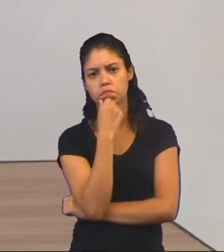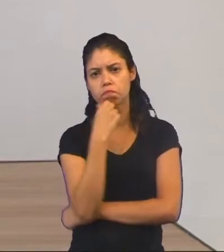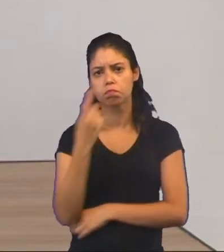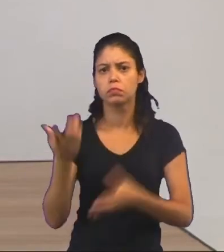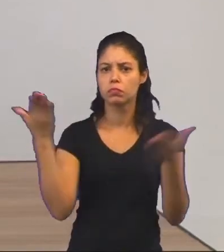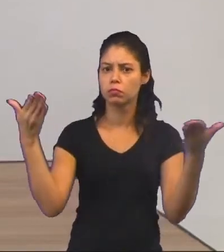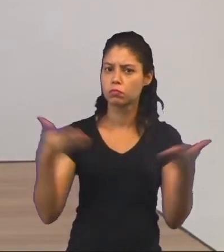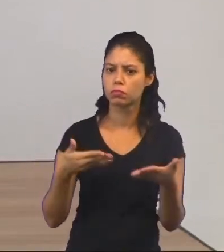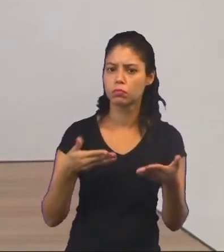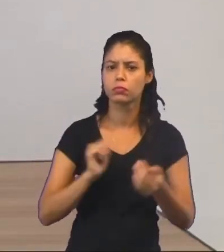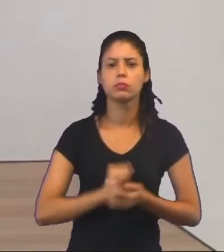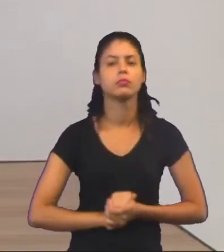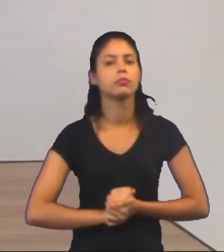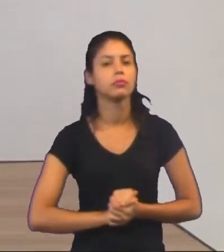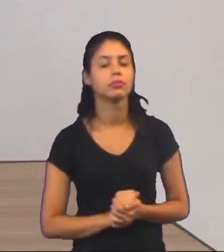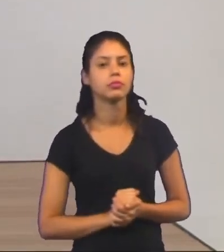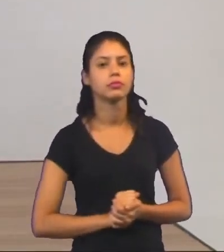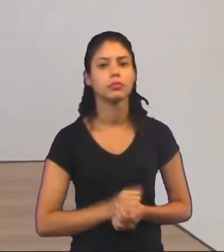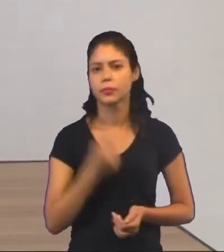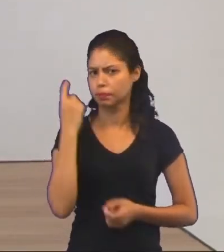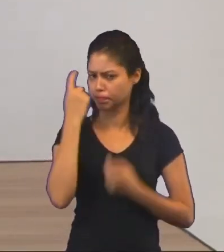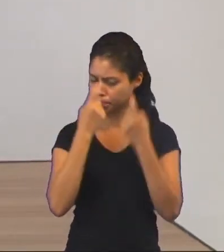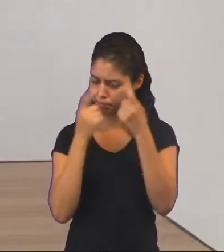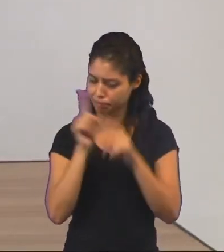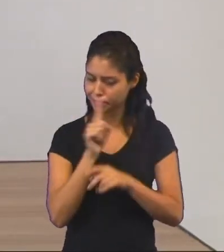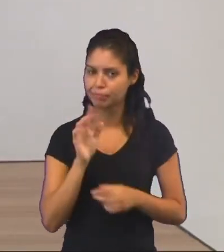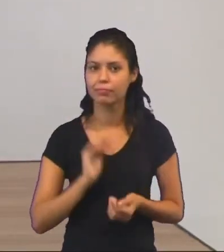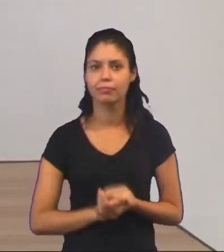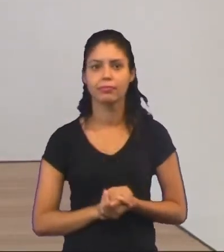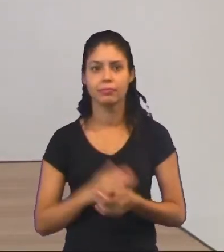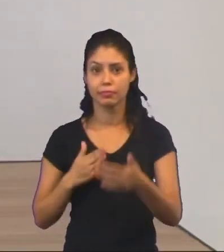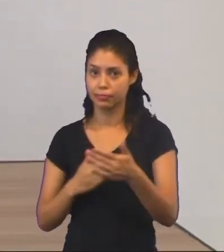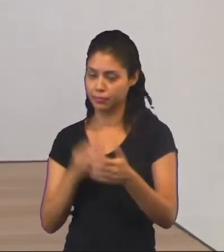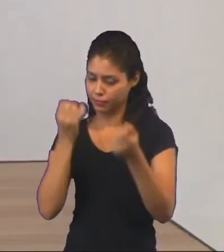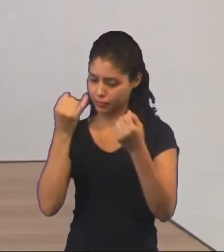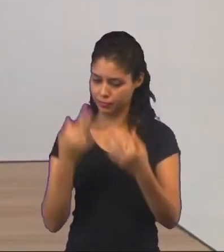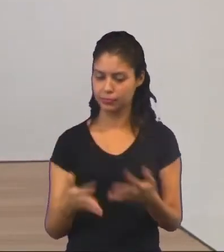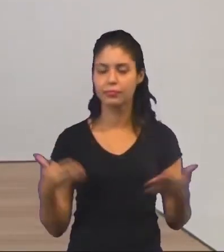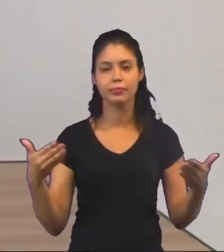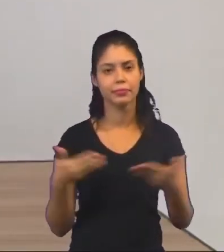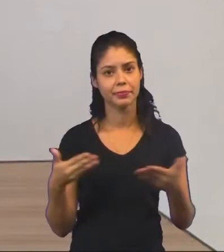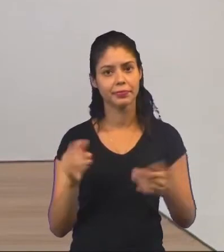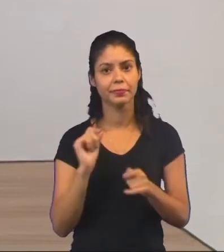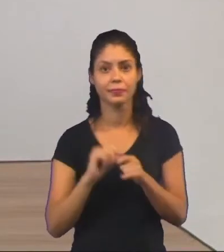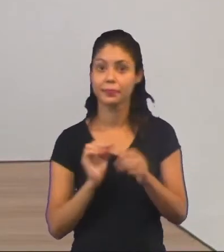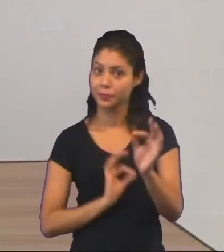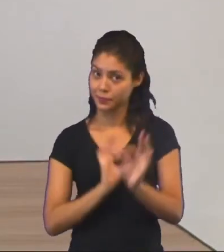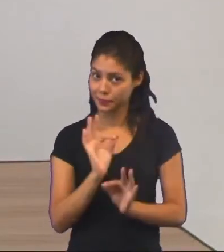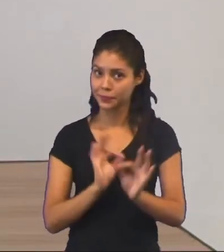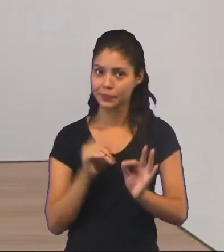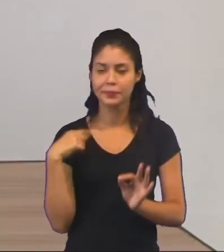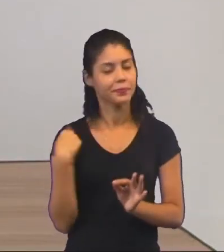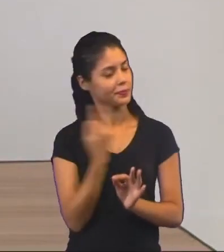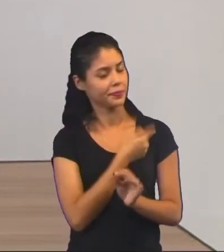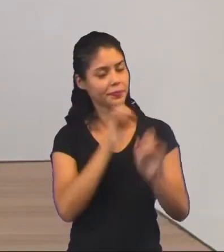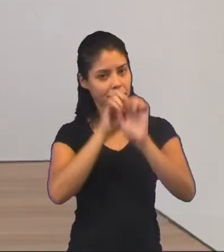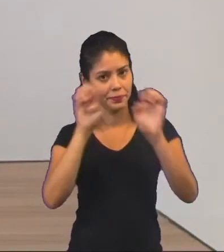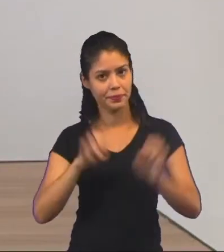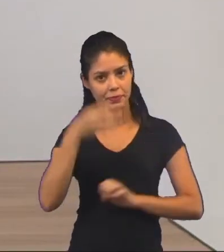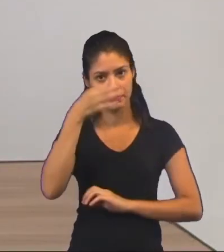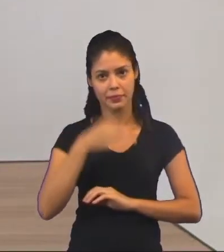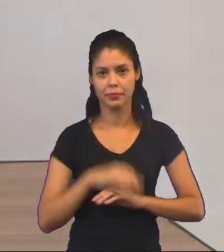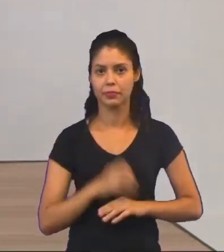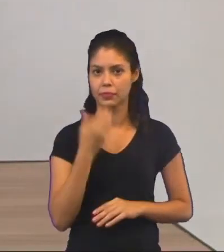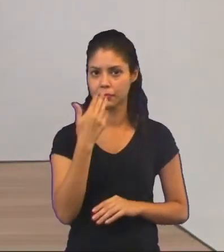que vem agora? Certo? Não se preocupem que eu vou estar fazendo a intervenção com vocês e também realizando aqui, né, a estrutura